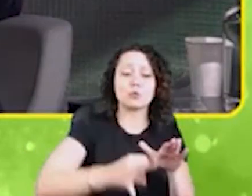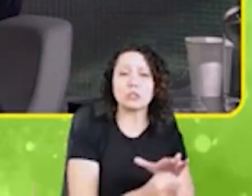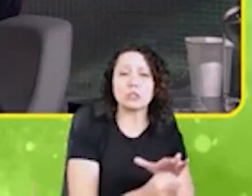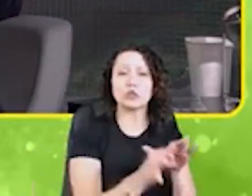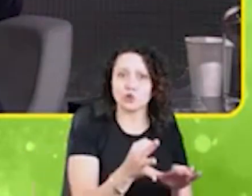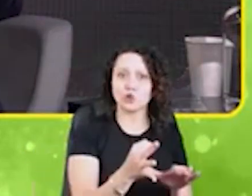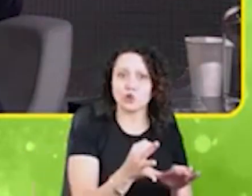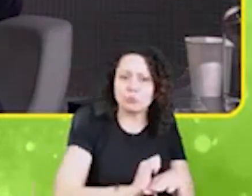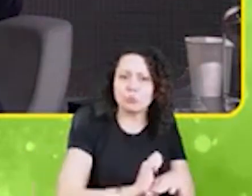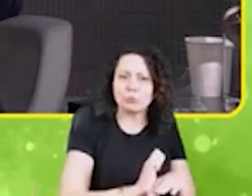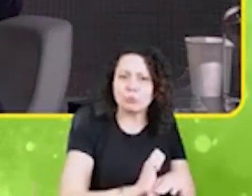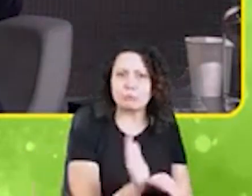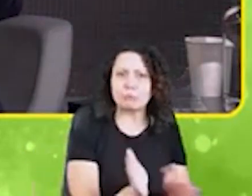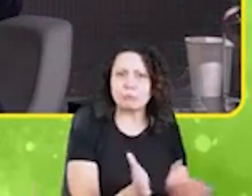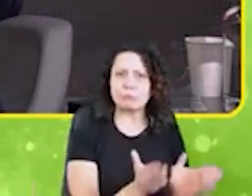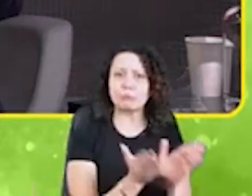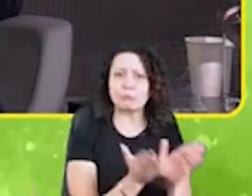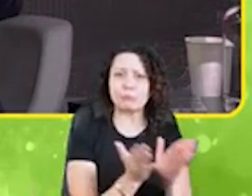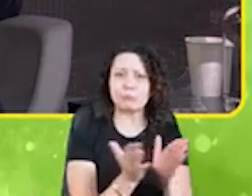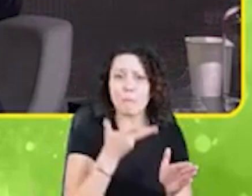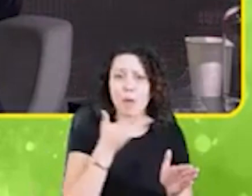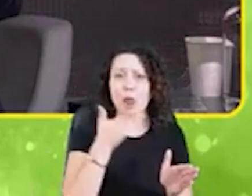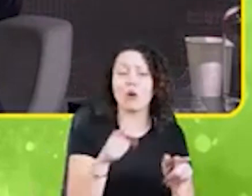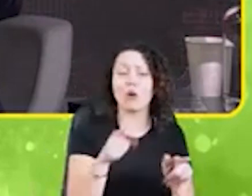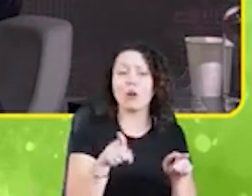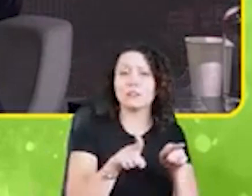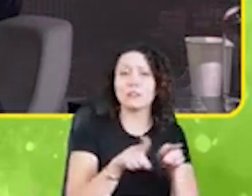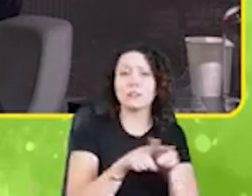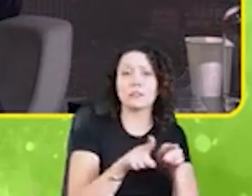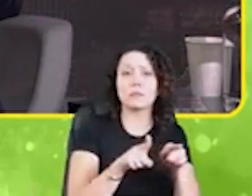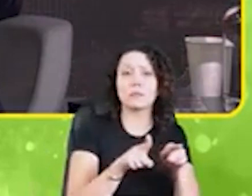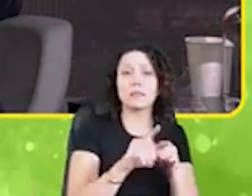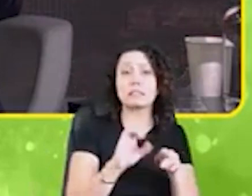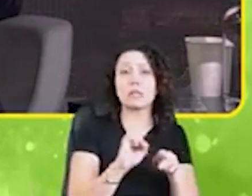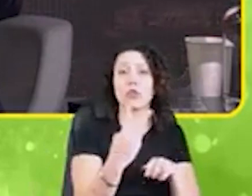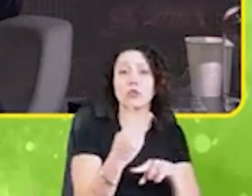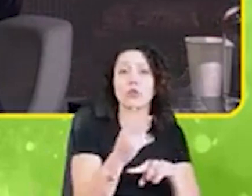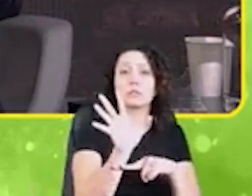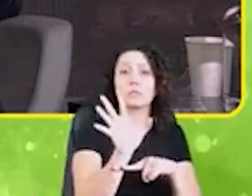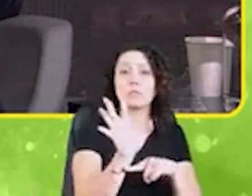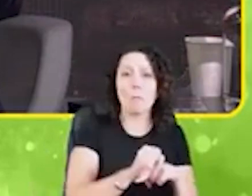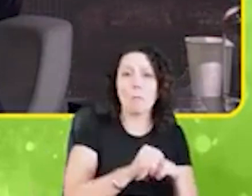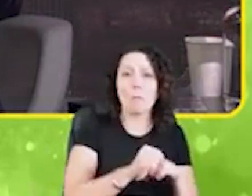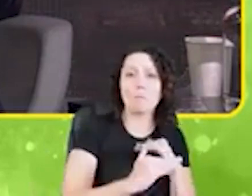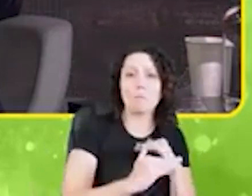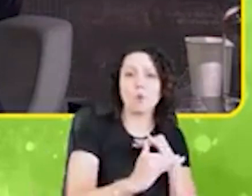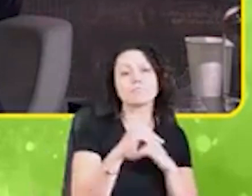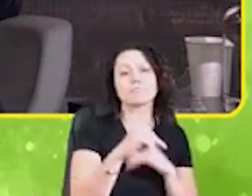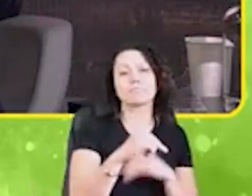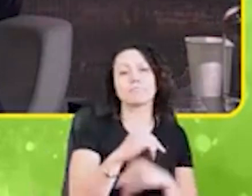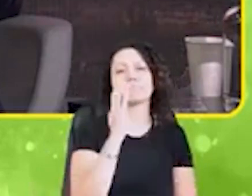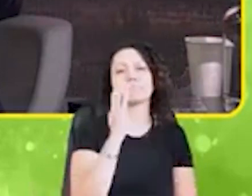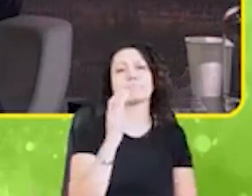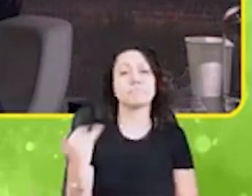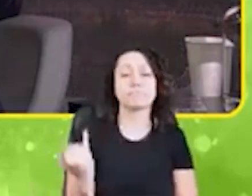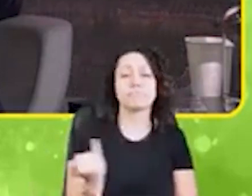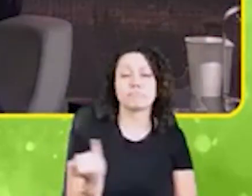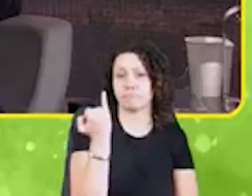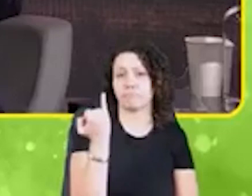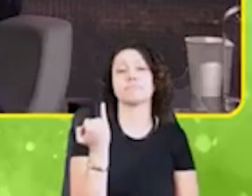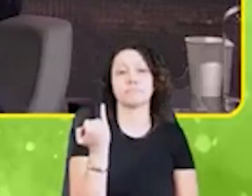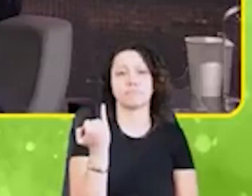e capturar carbono então para um país como o Brasil Esse é fundamental e é uma janela